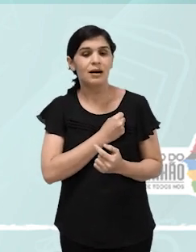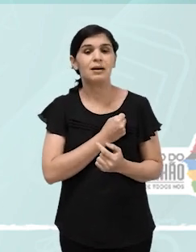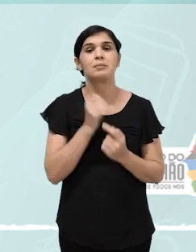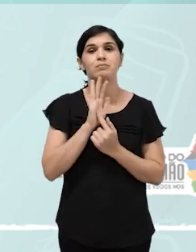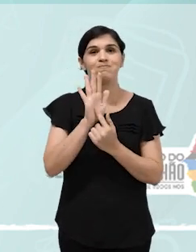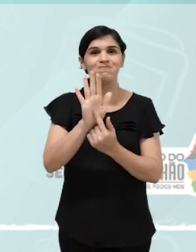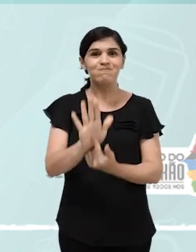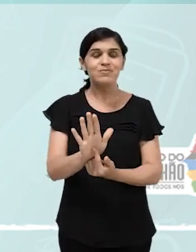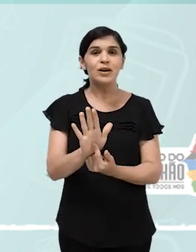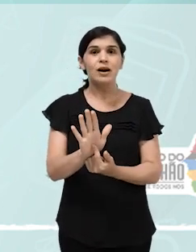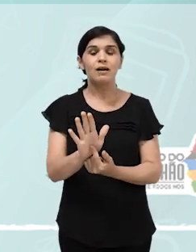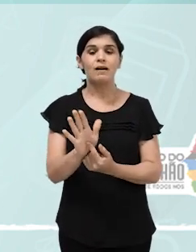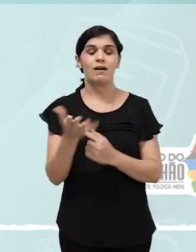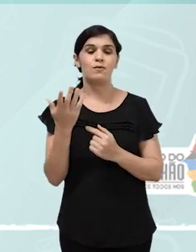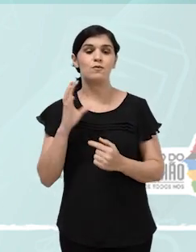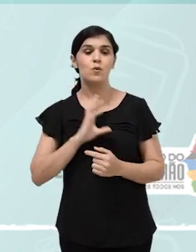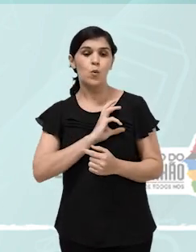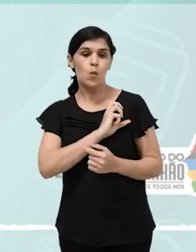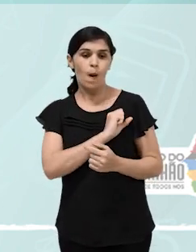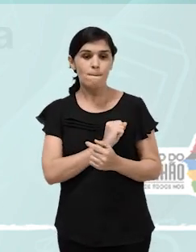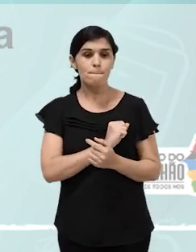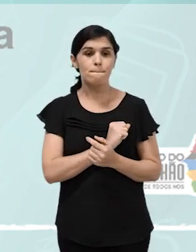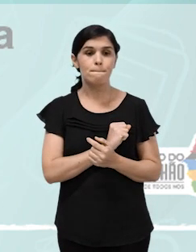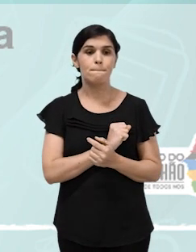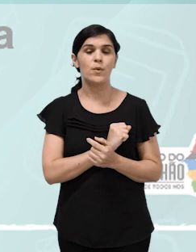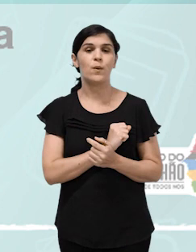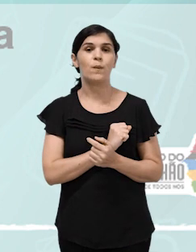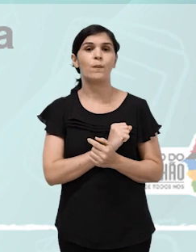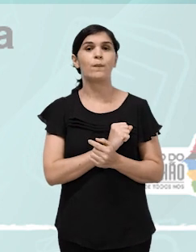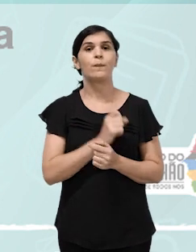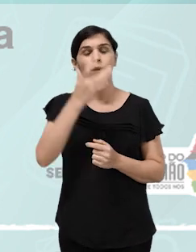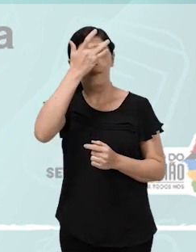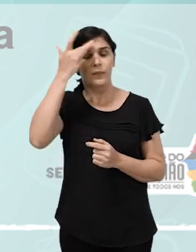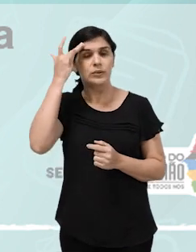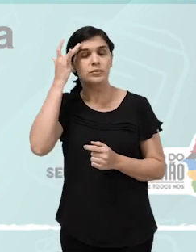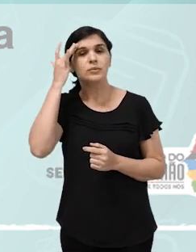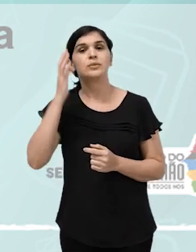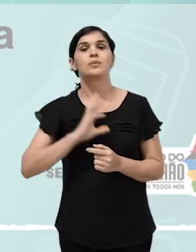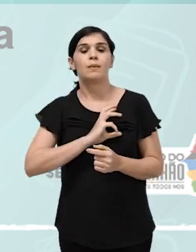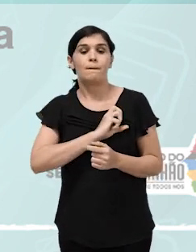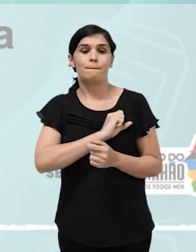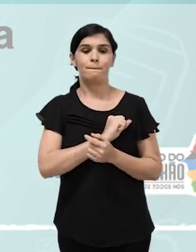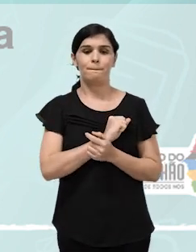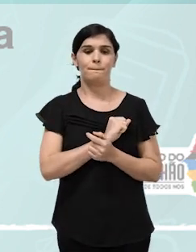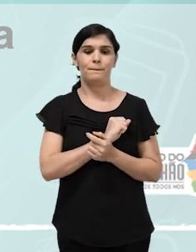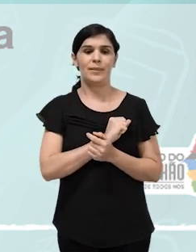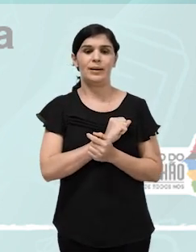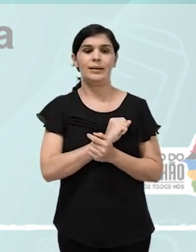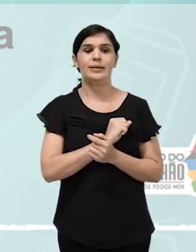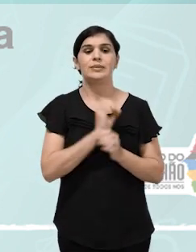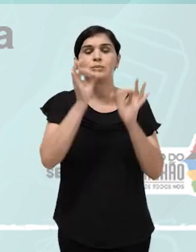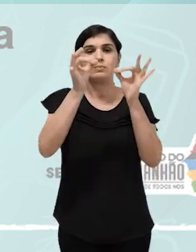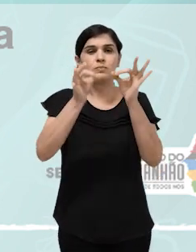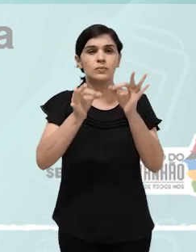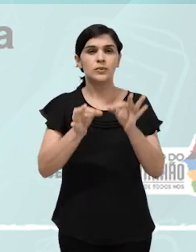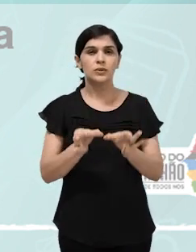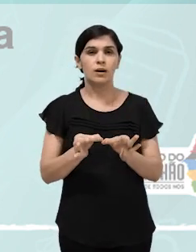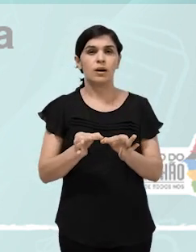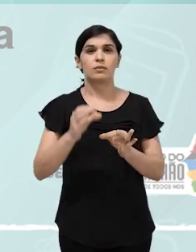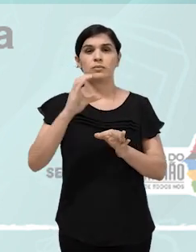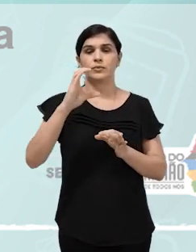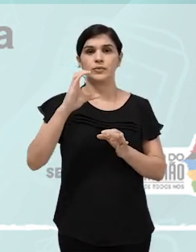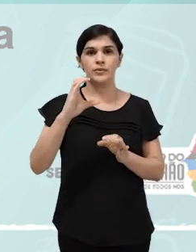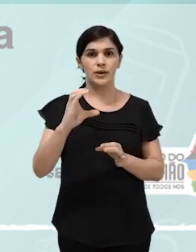amor à mulher amada? Resposta certa é a letra C. Cantigas de amor.